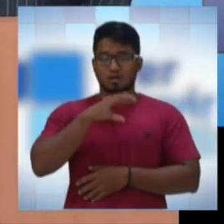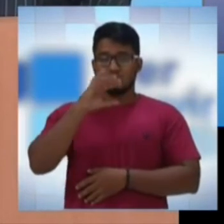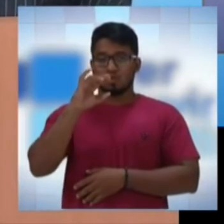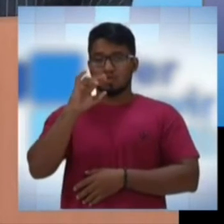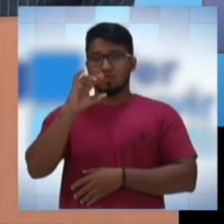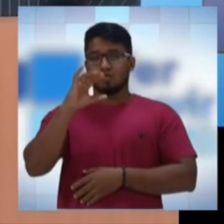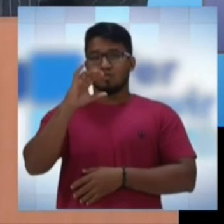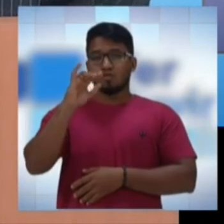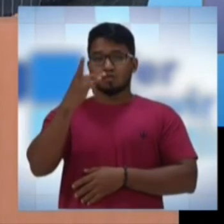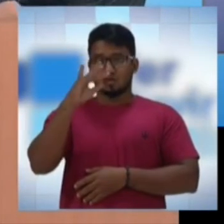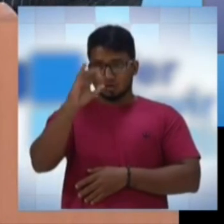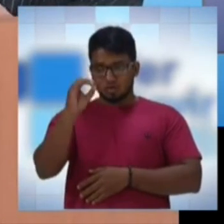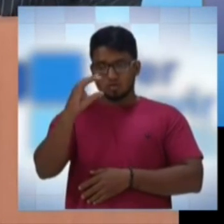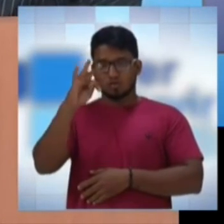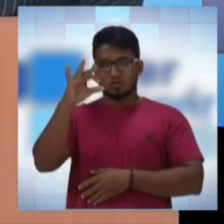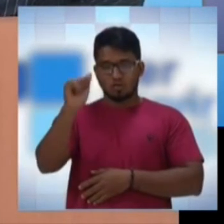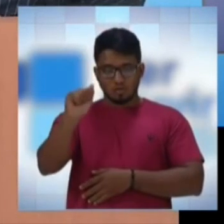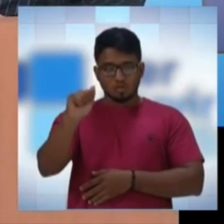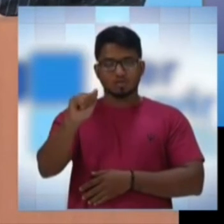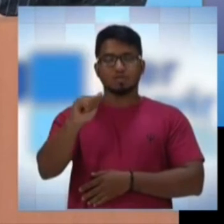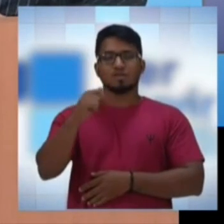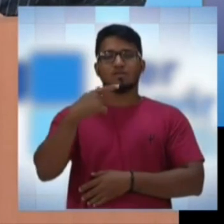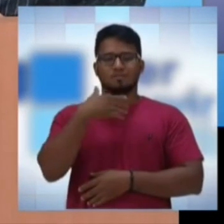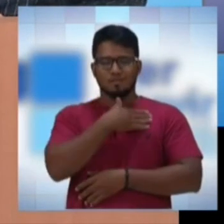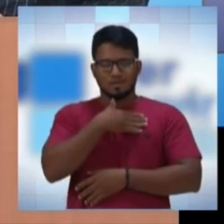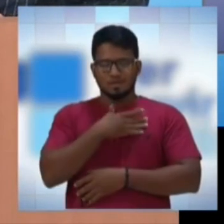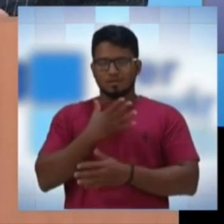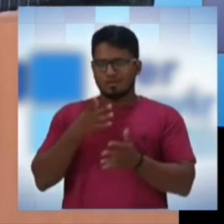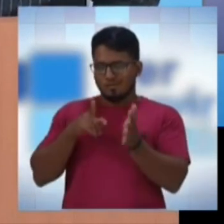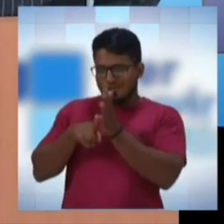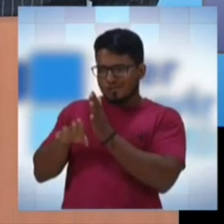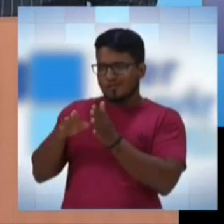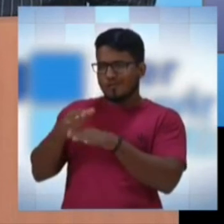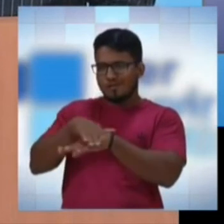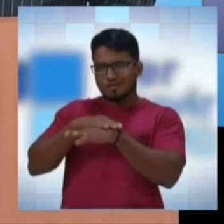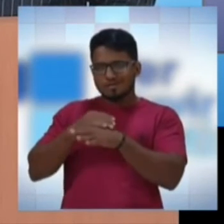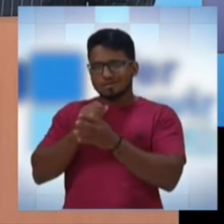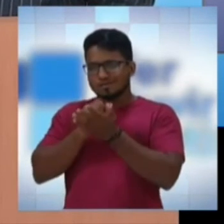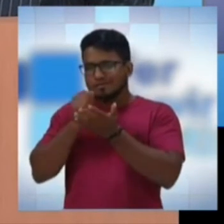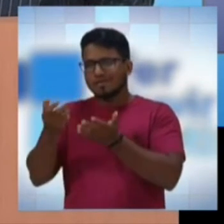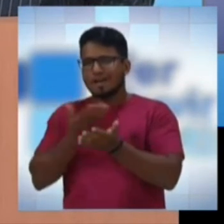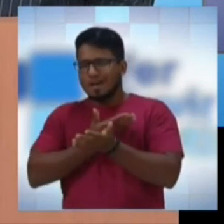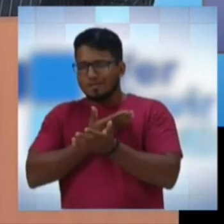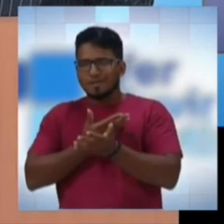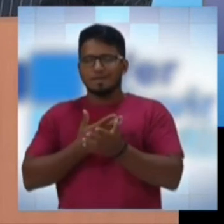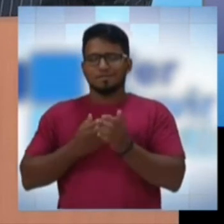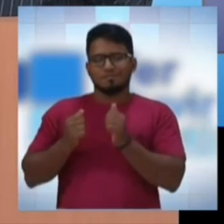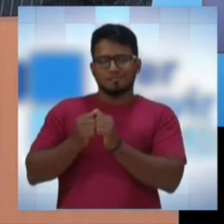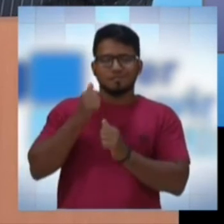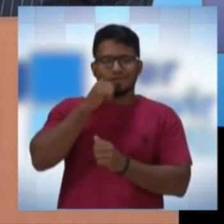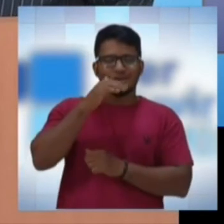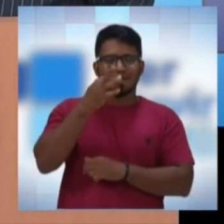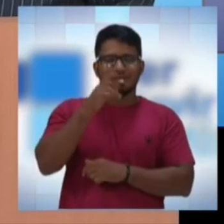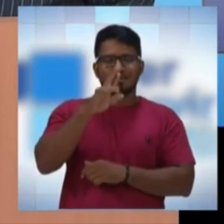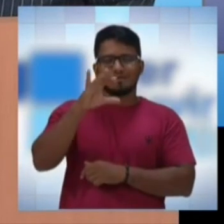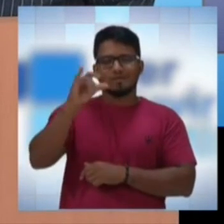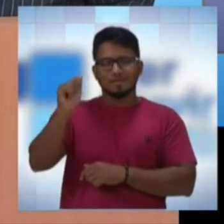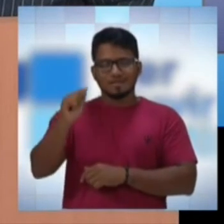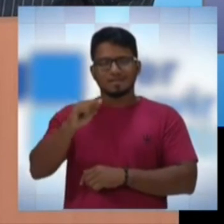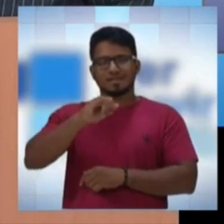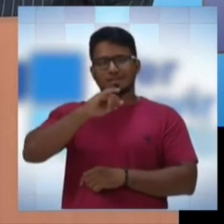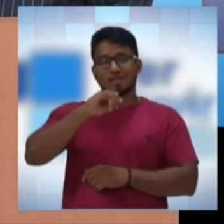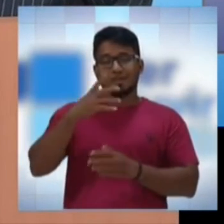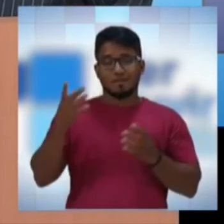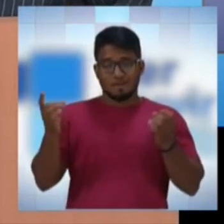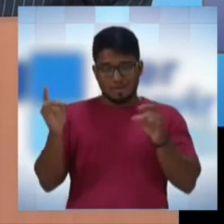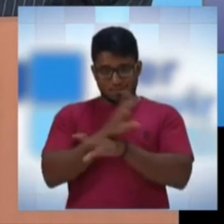Eu, o filho da dona Filomena, o Chico Costa, tive o prazer de entrevistar uma amiga, companheira, Francisca